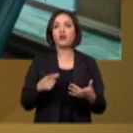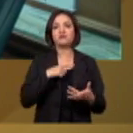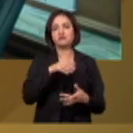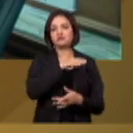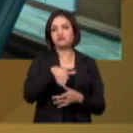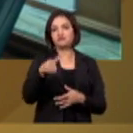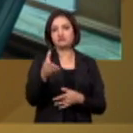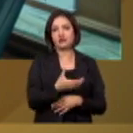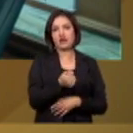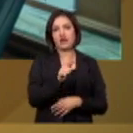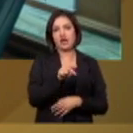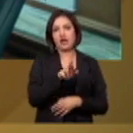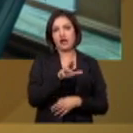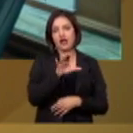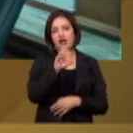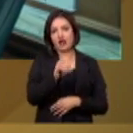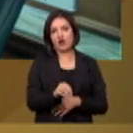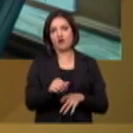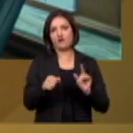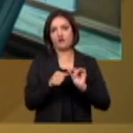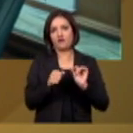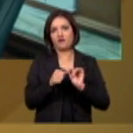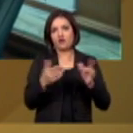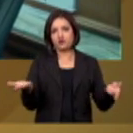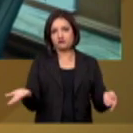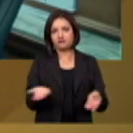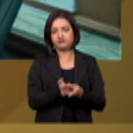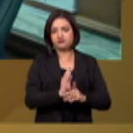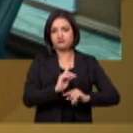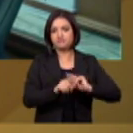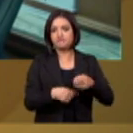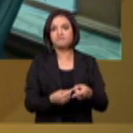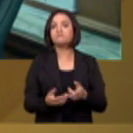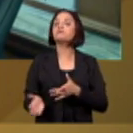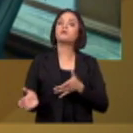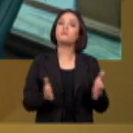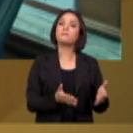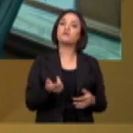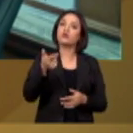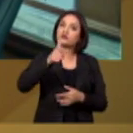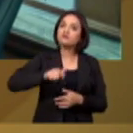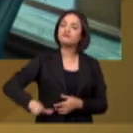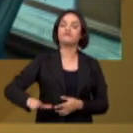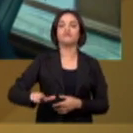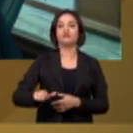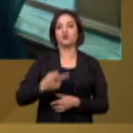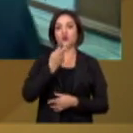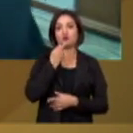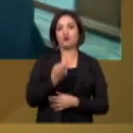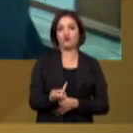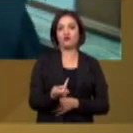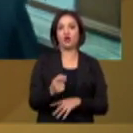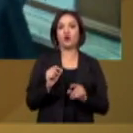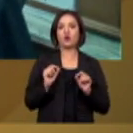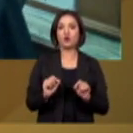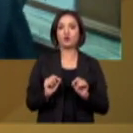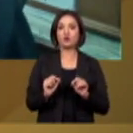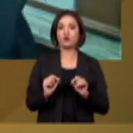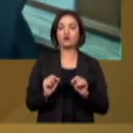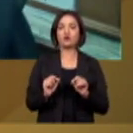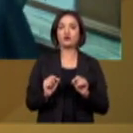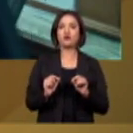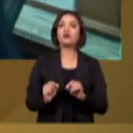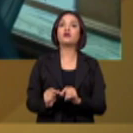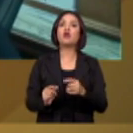agravos regimentais interpostos no fim mais uma vez preciso ressaltar um colegiado